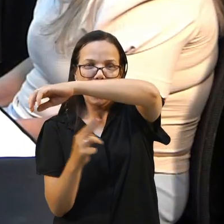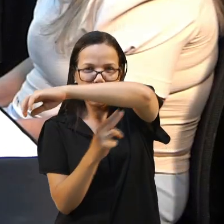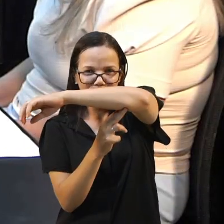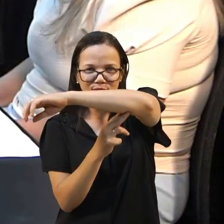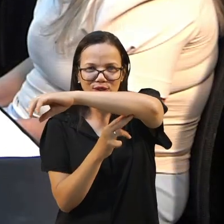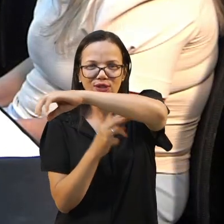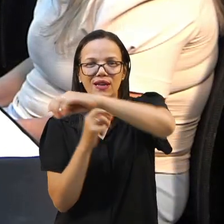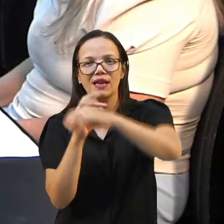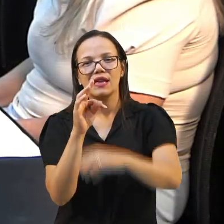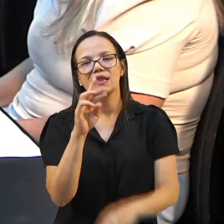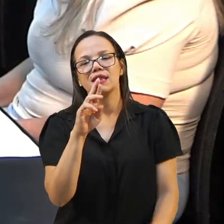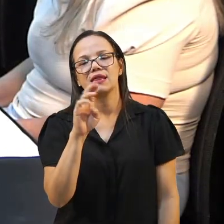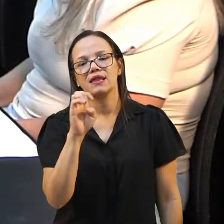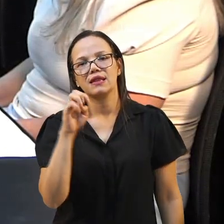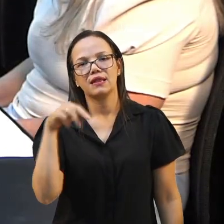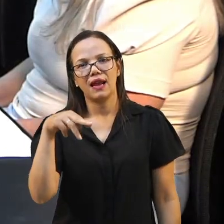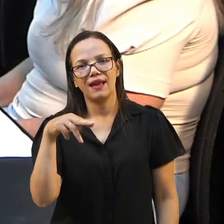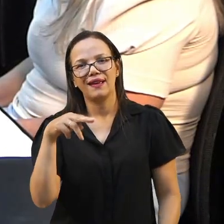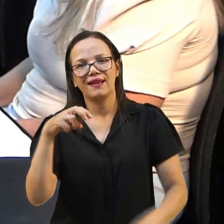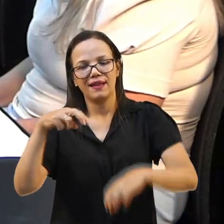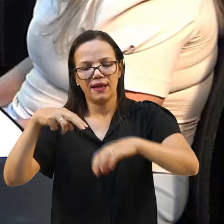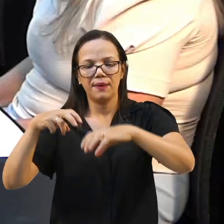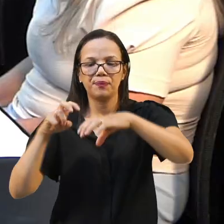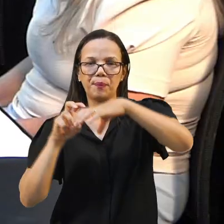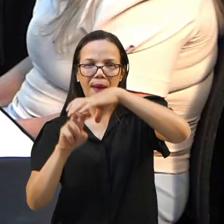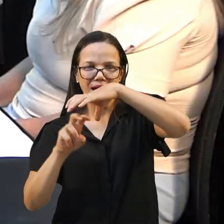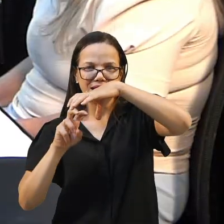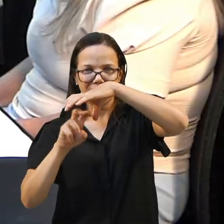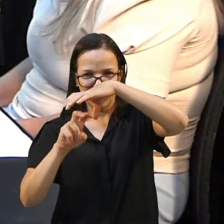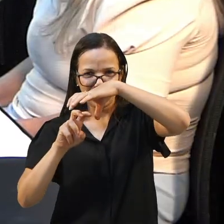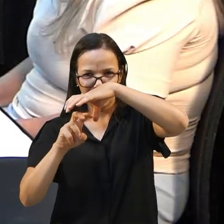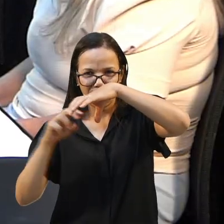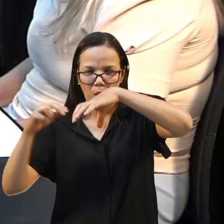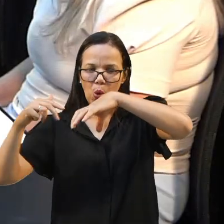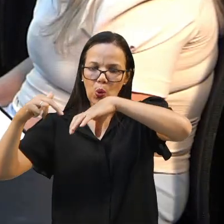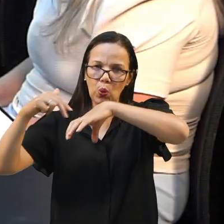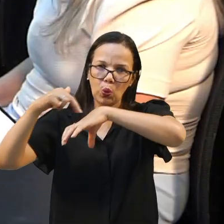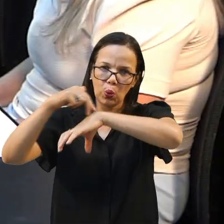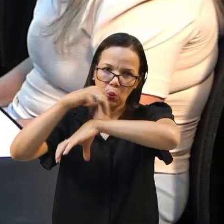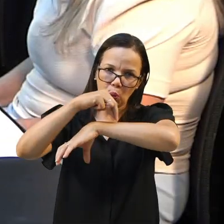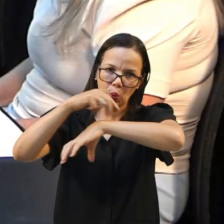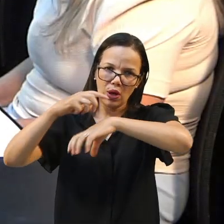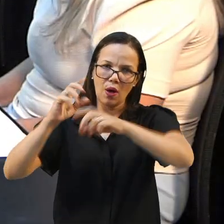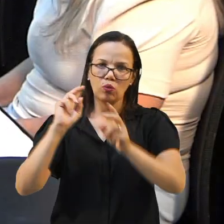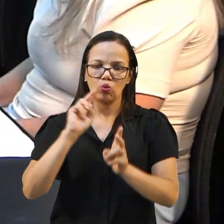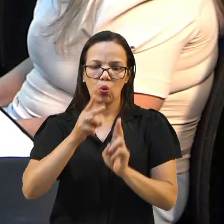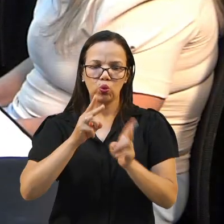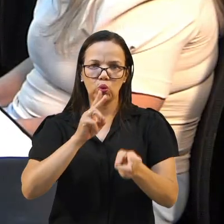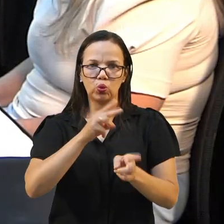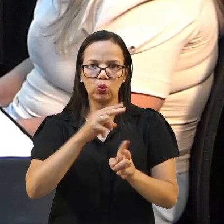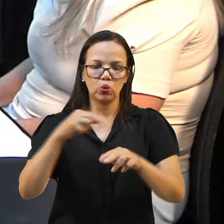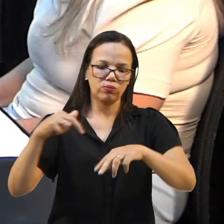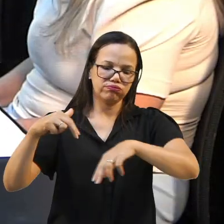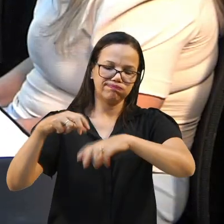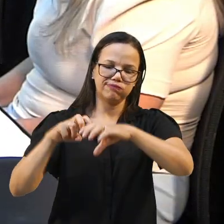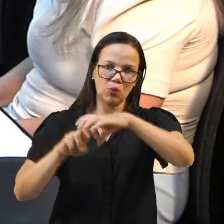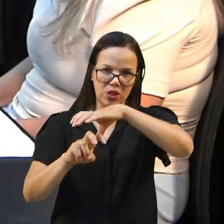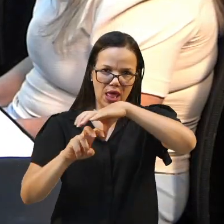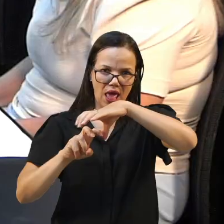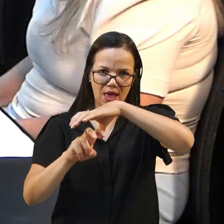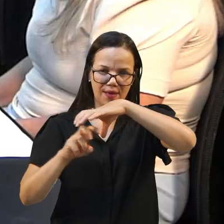falando, é uma ponte onde o trem passa por cima, né? E a gente... Mas a infância